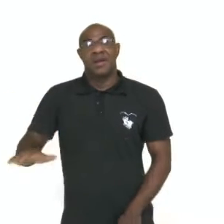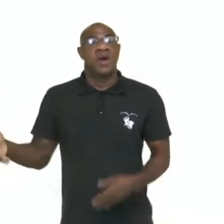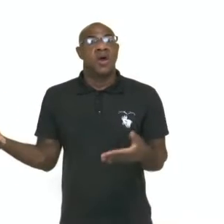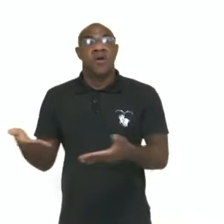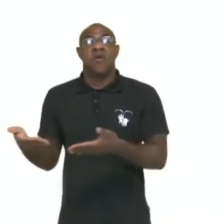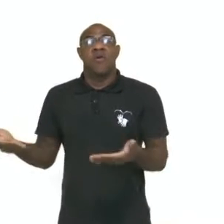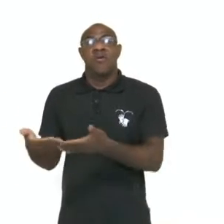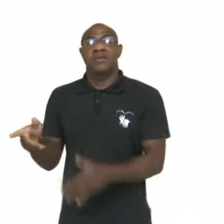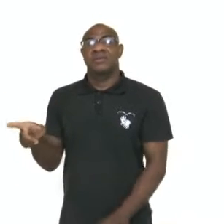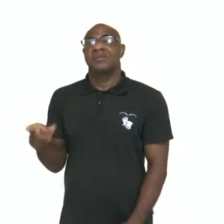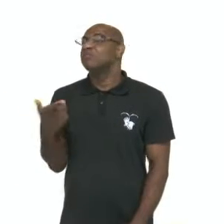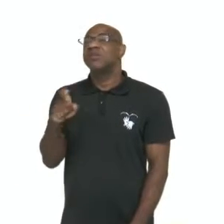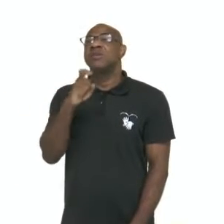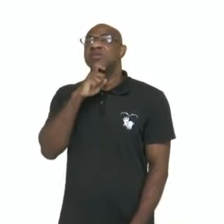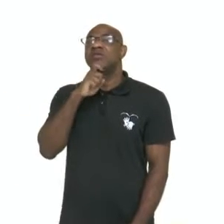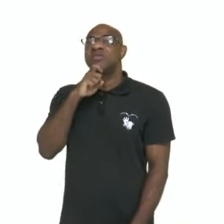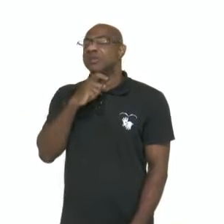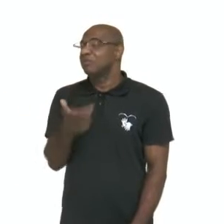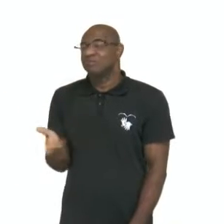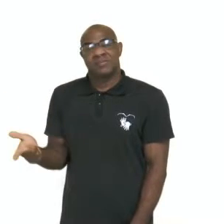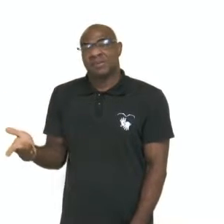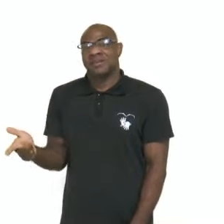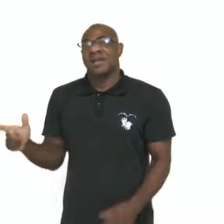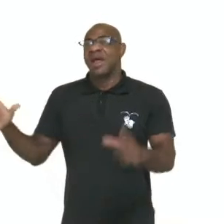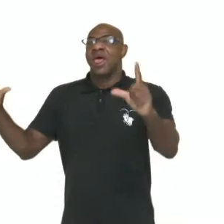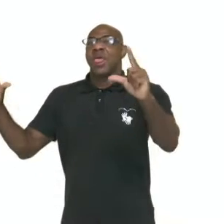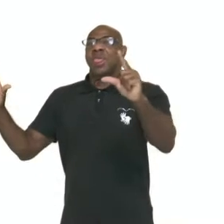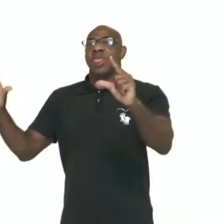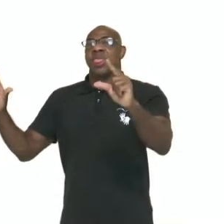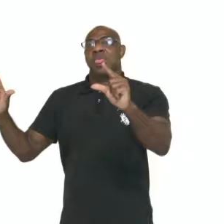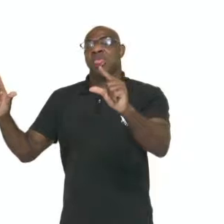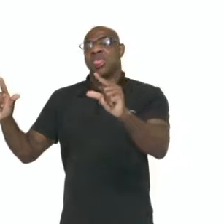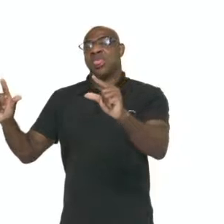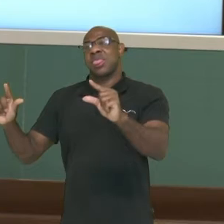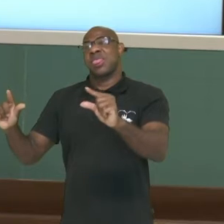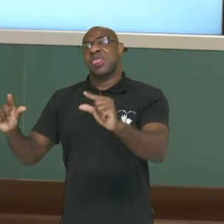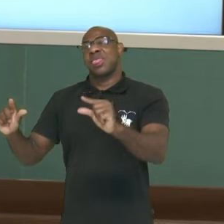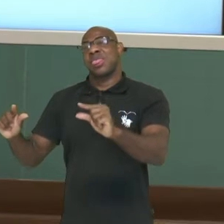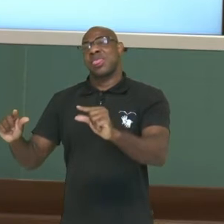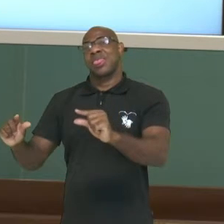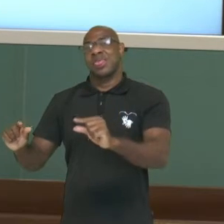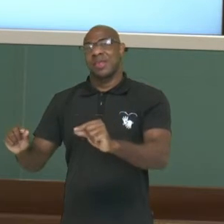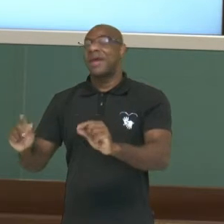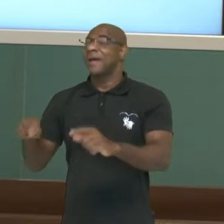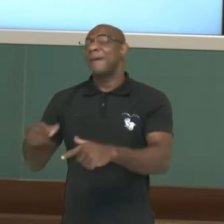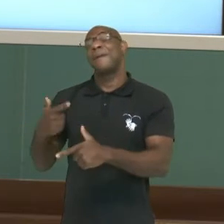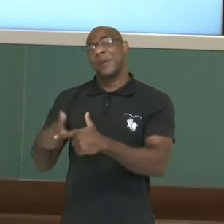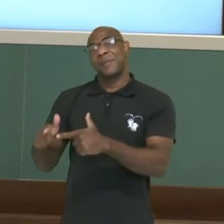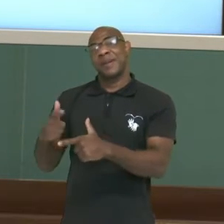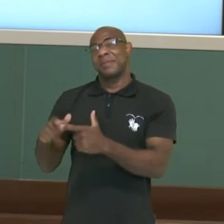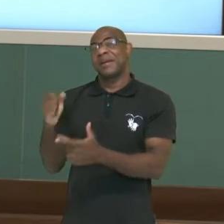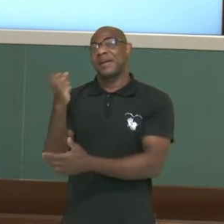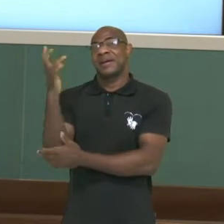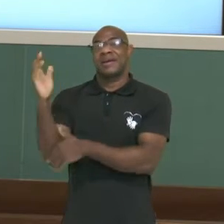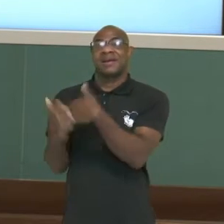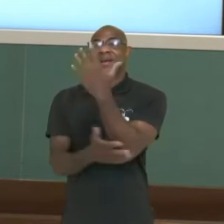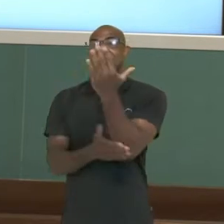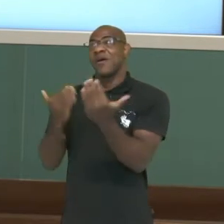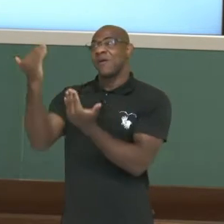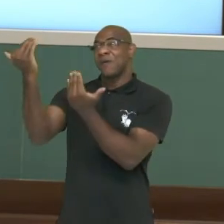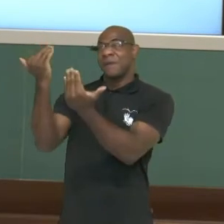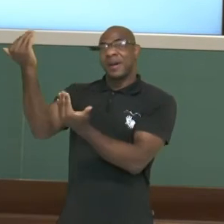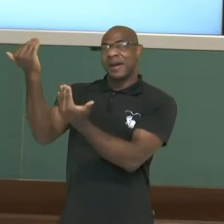desse glaciar. Então olha só que isso já começou a virar um problema ambiental, né? Compare então as duas imagens aí,